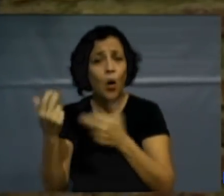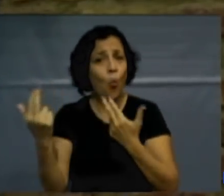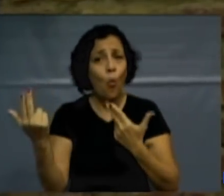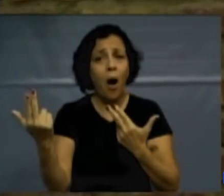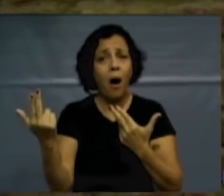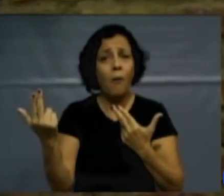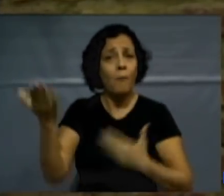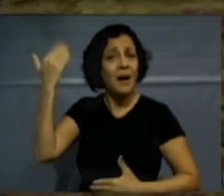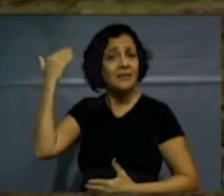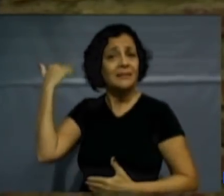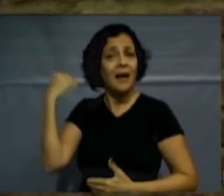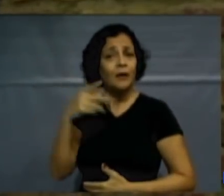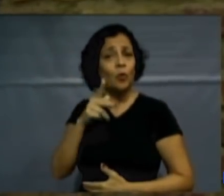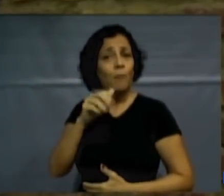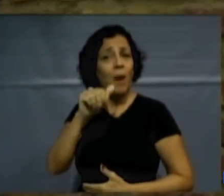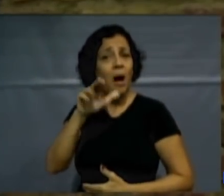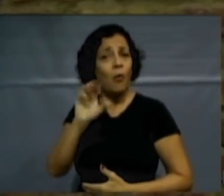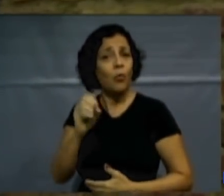feito com Paulo e Barnabé.